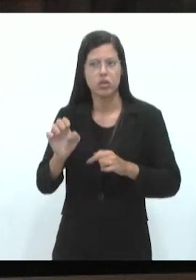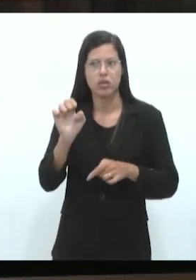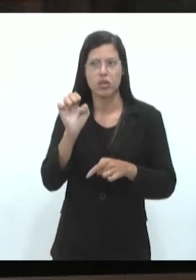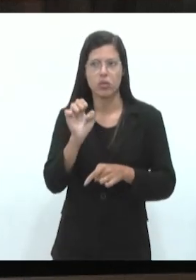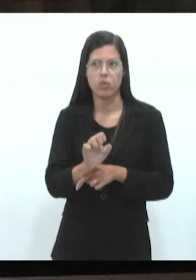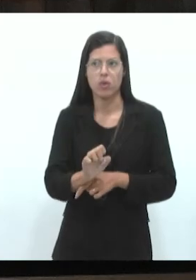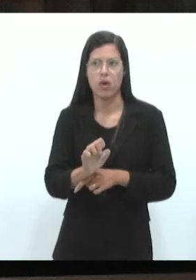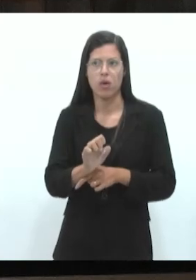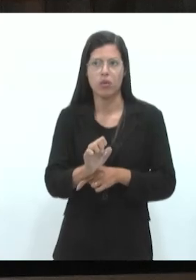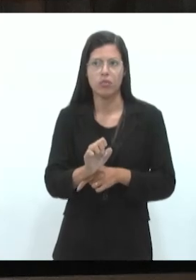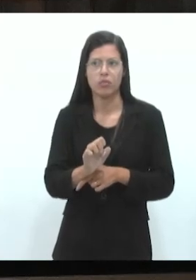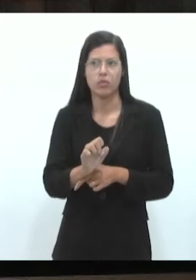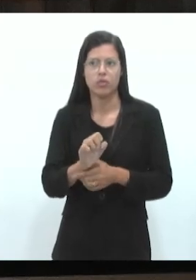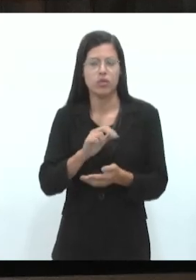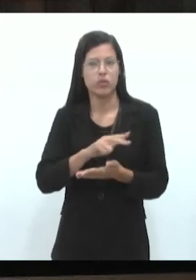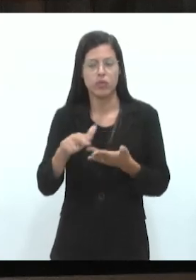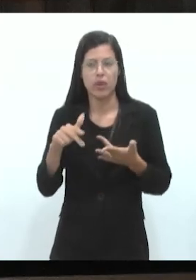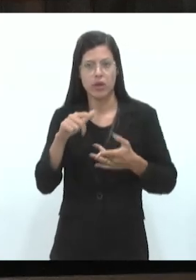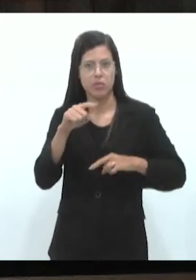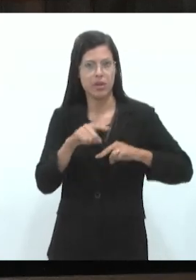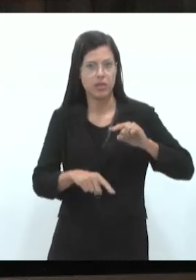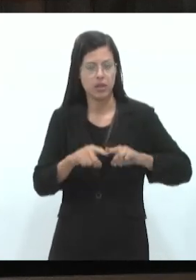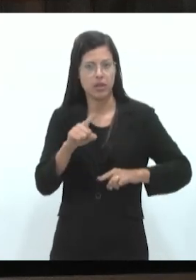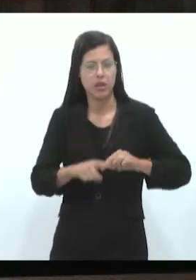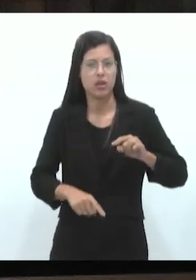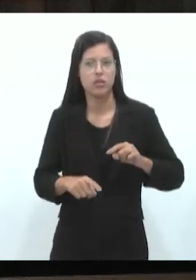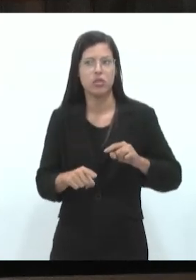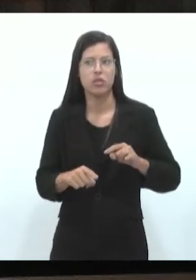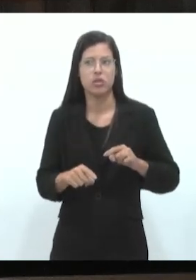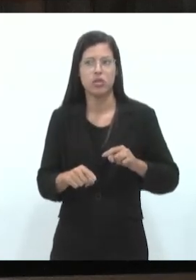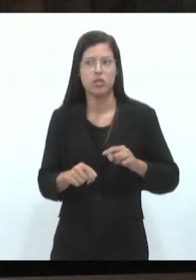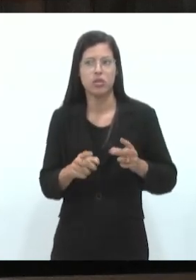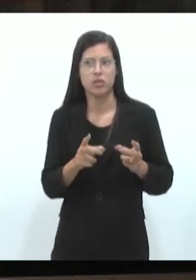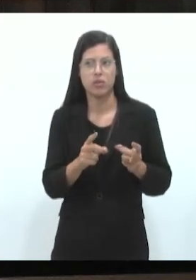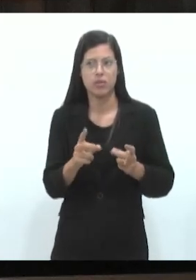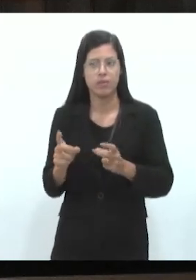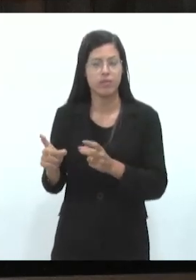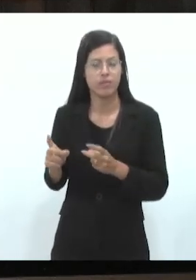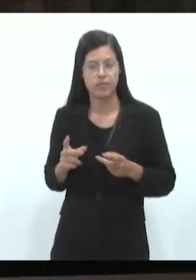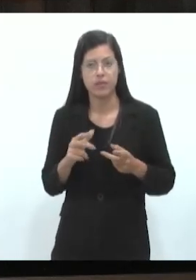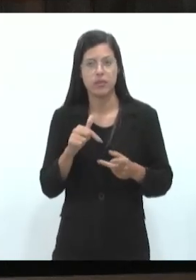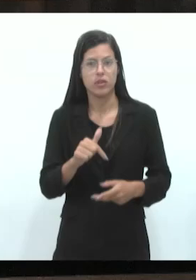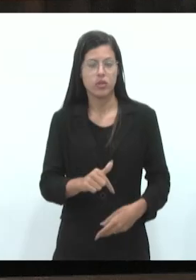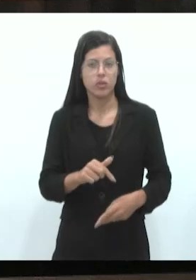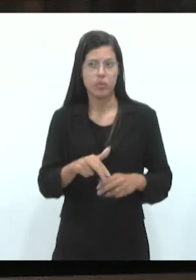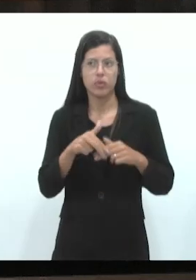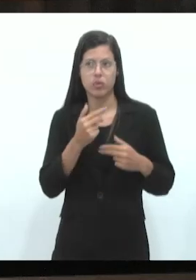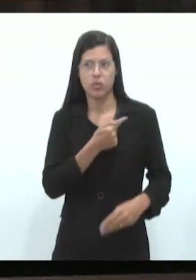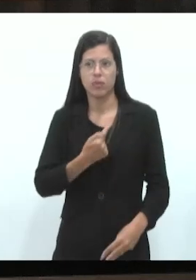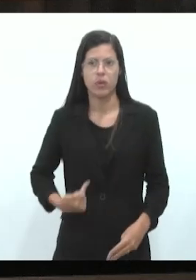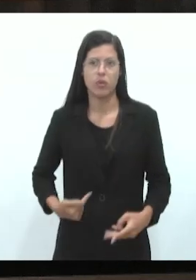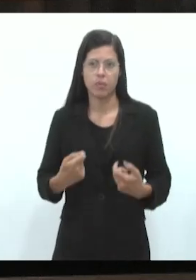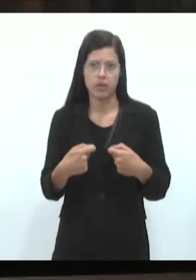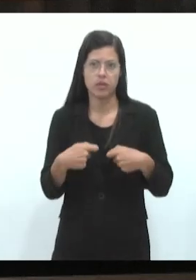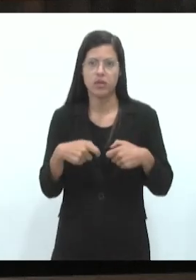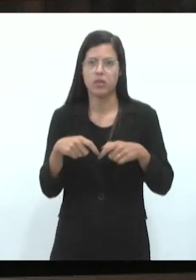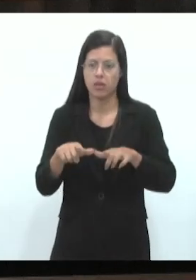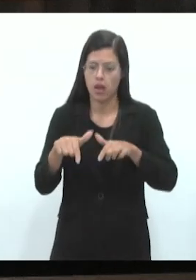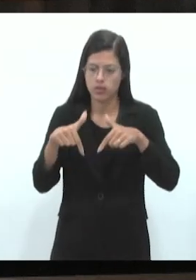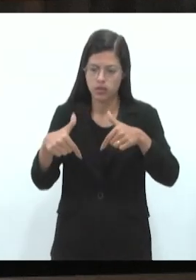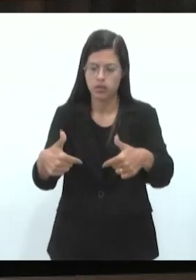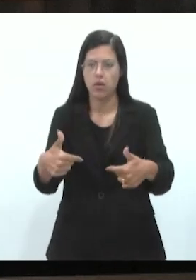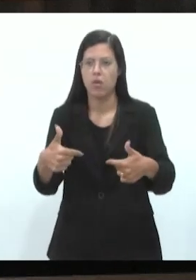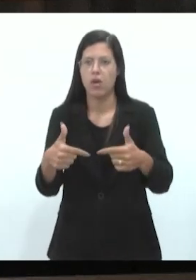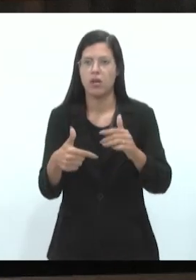de vários itens que são importados, e para isso os governadores precisam fazer a sua parte também. E aí a gente apresentou um projeto de lei